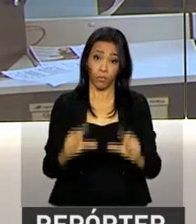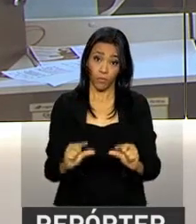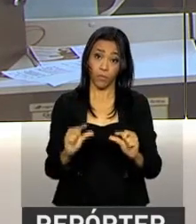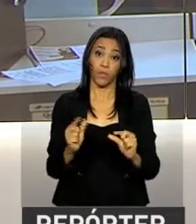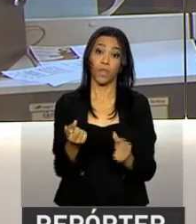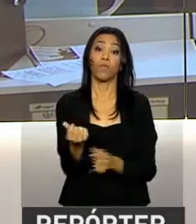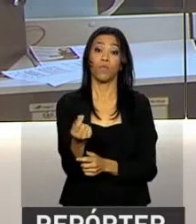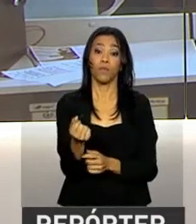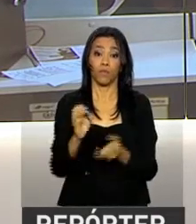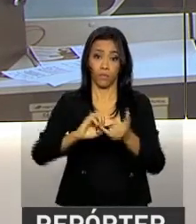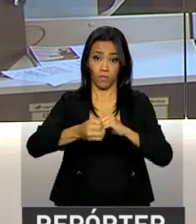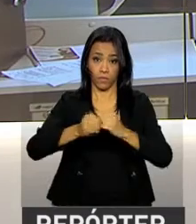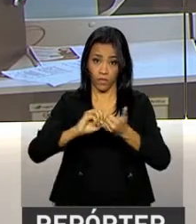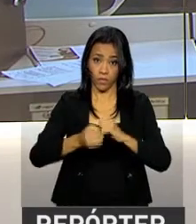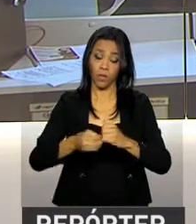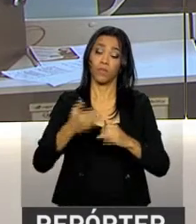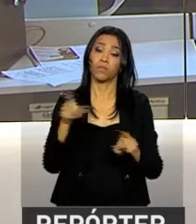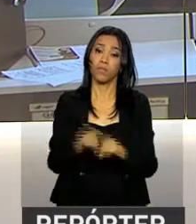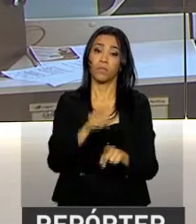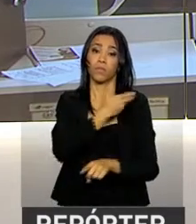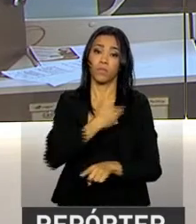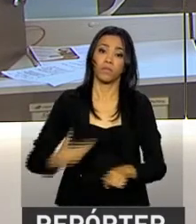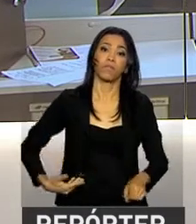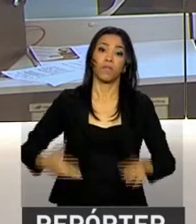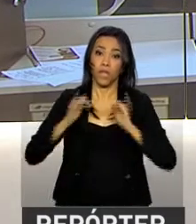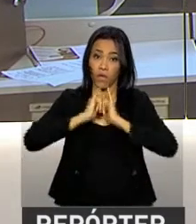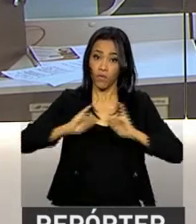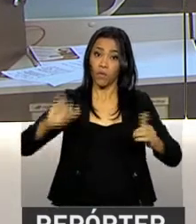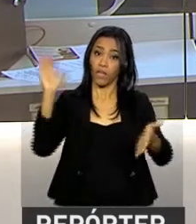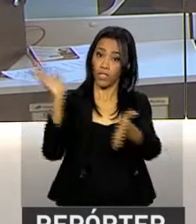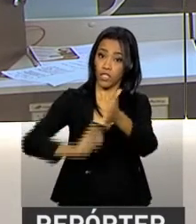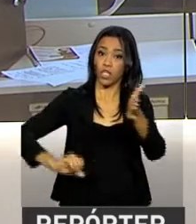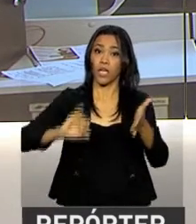do feijão, o governo também anunciou que quer retirar